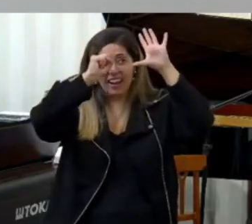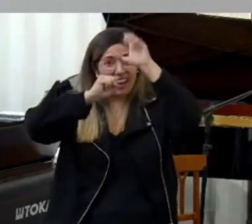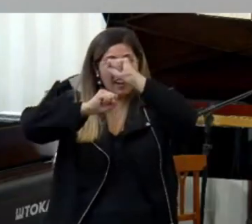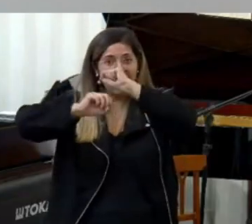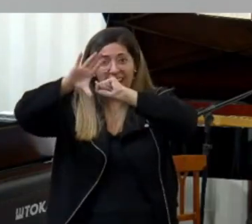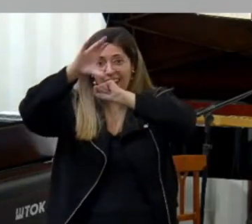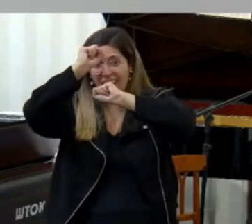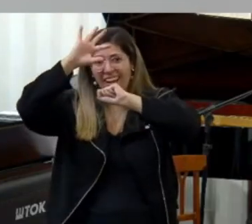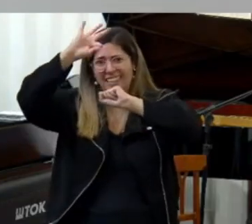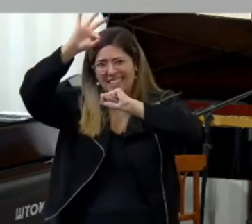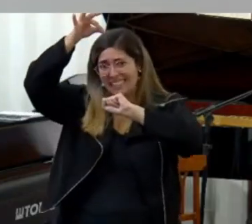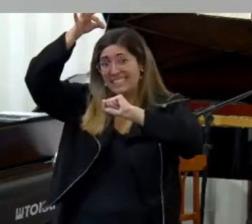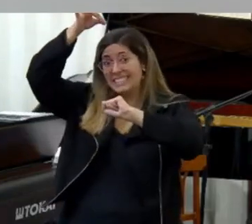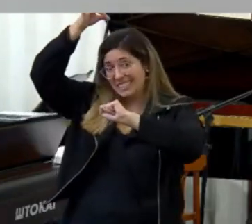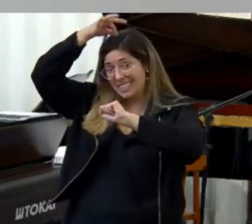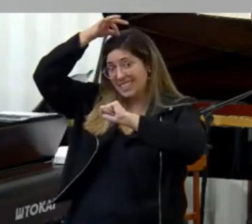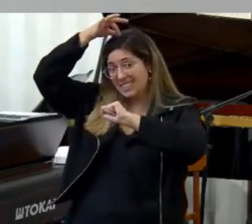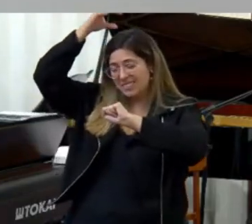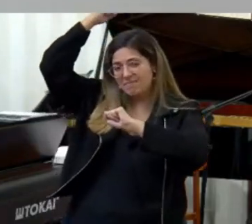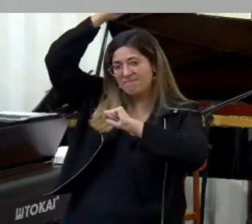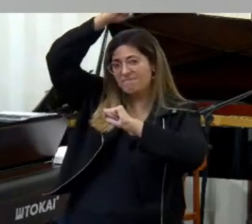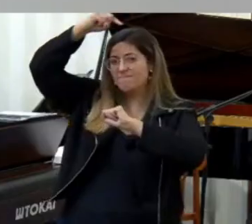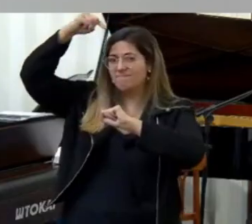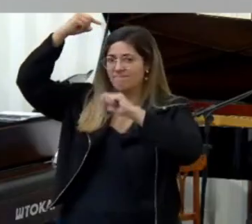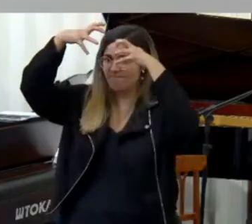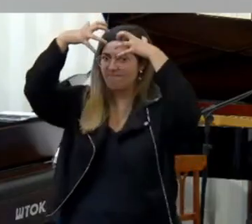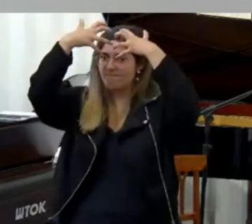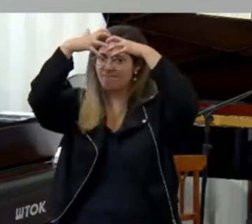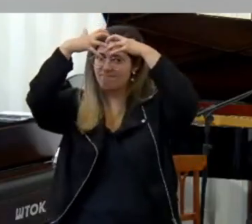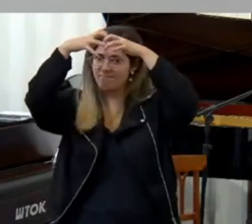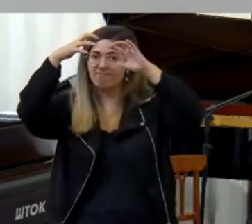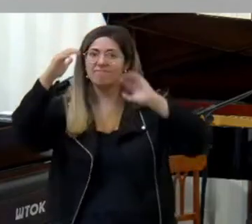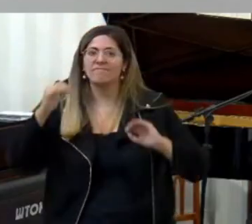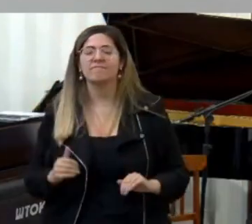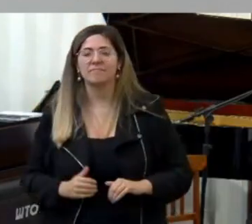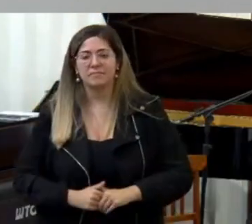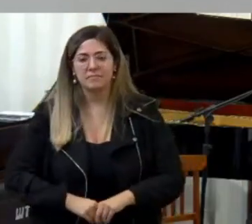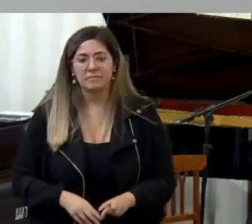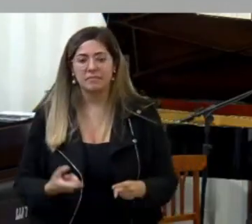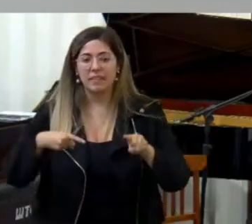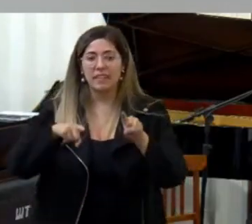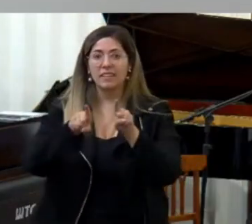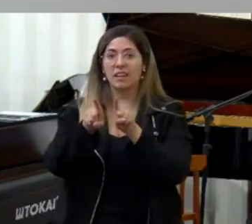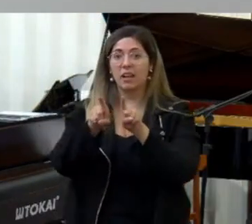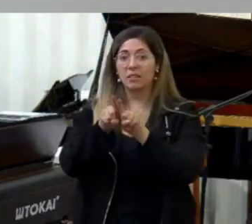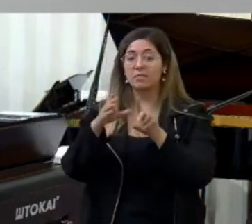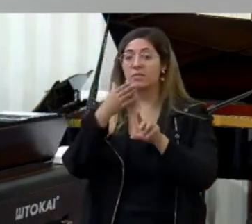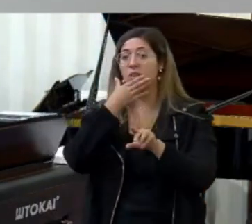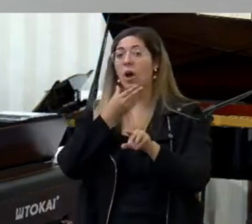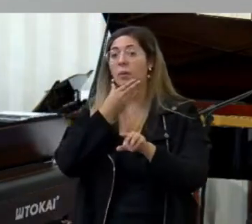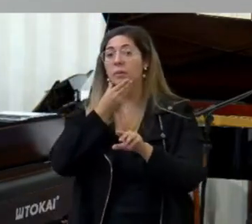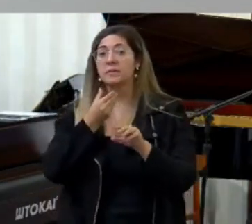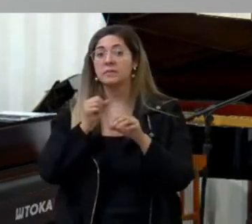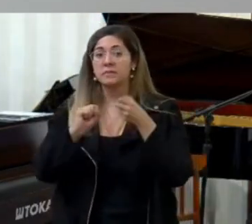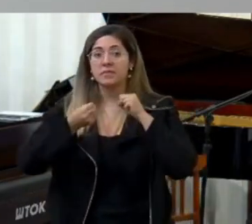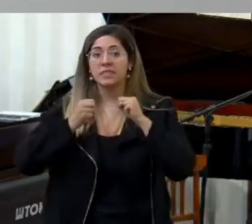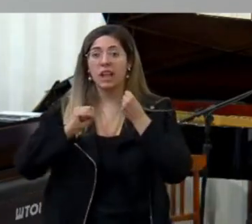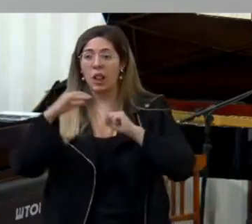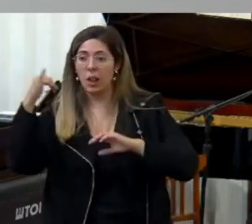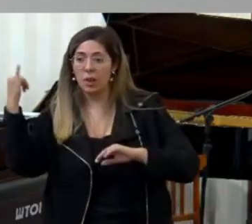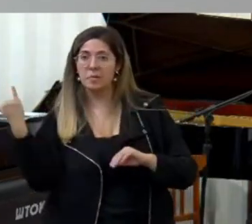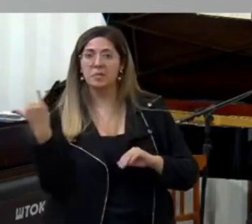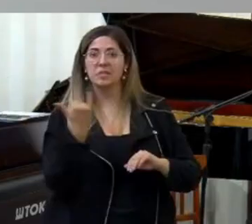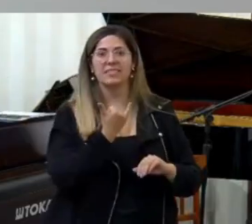Se o Espírito não abrir, ninguém ouve. Por isso, Salomão disse: confie no Senhor de todo o teu